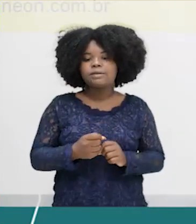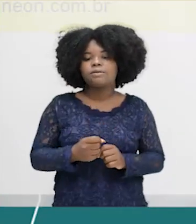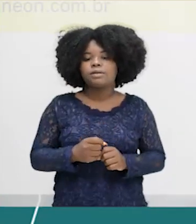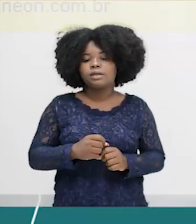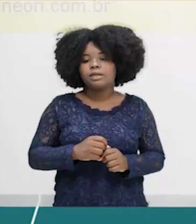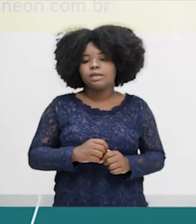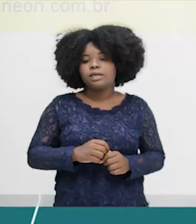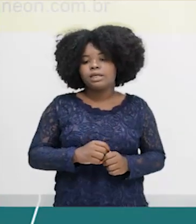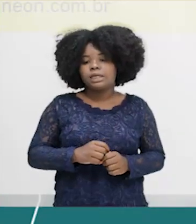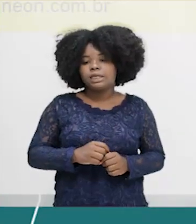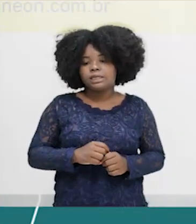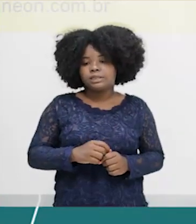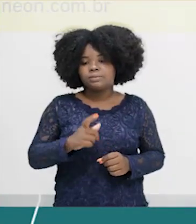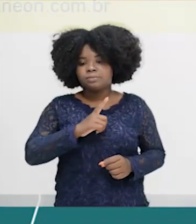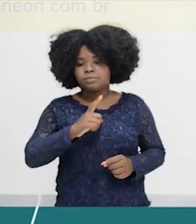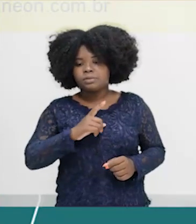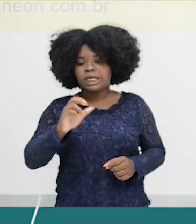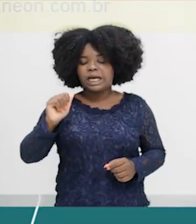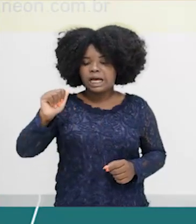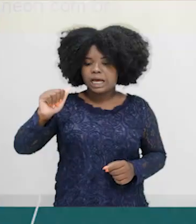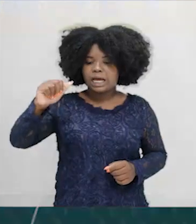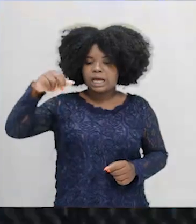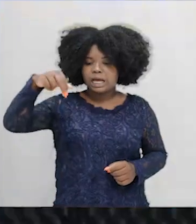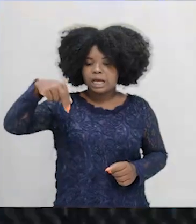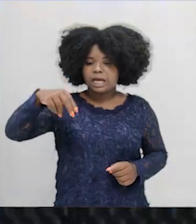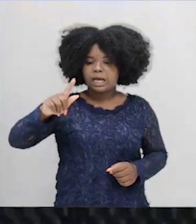Nhoquim, data de 30 de janeiro de